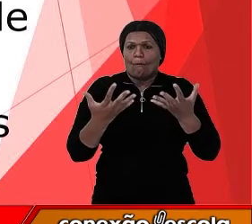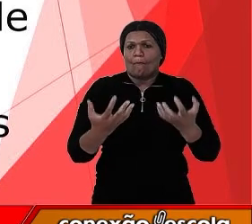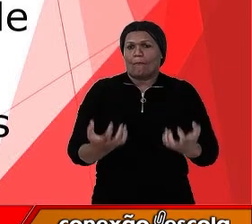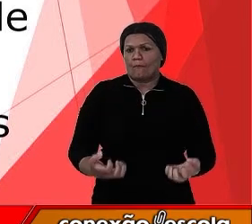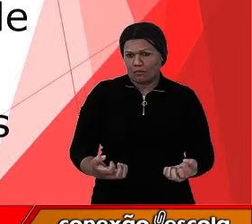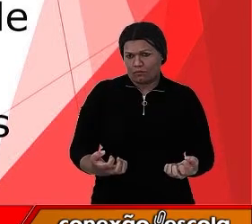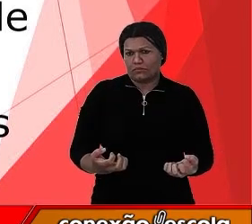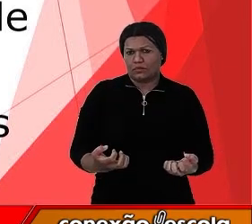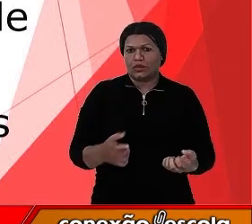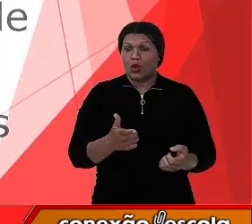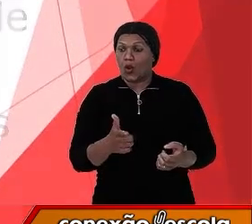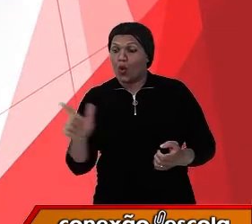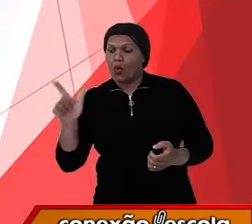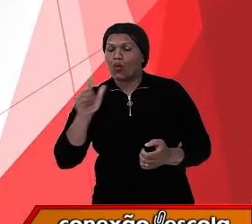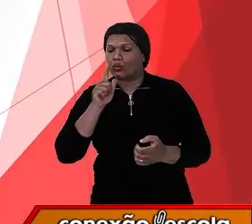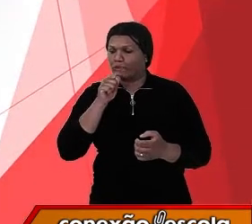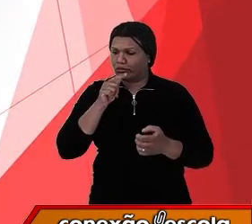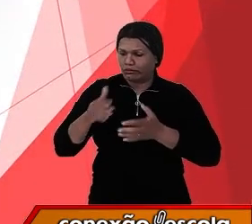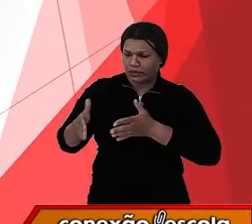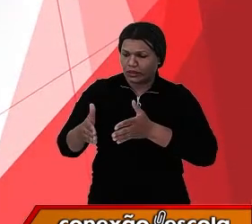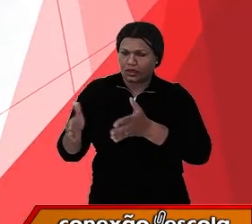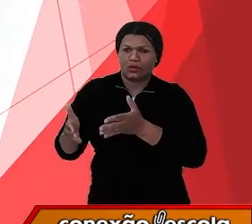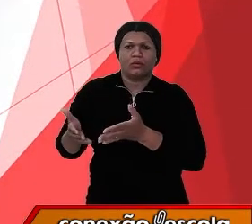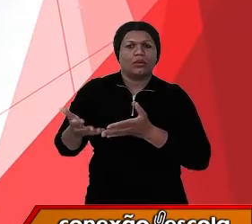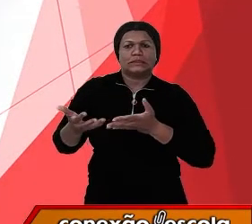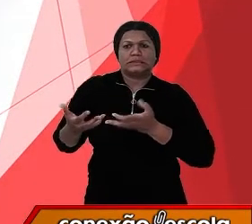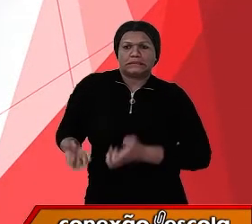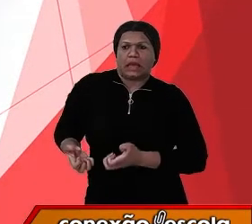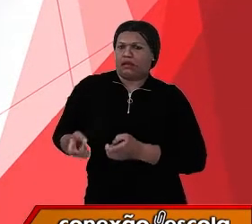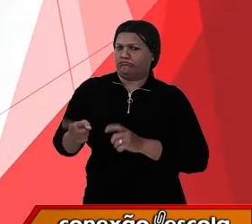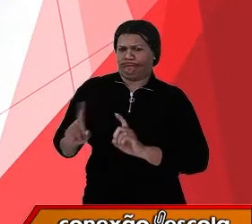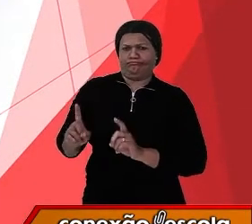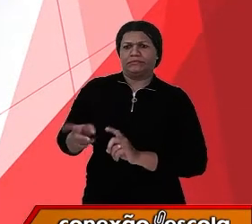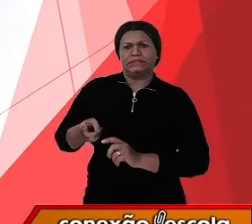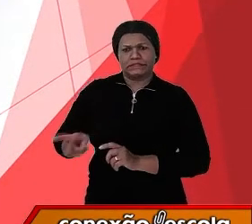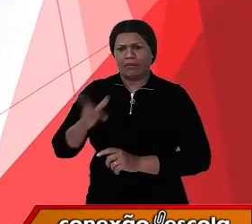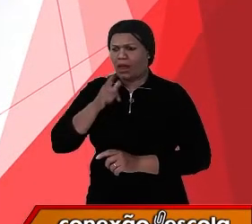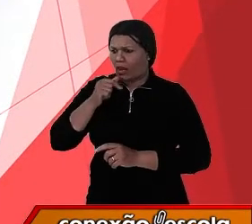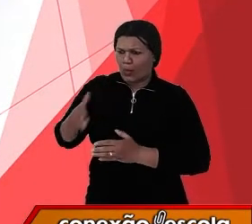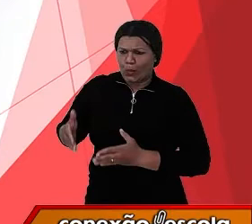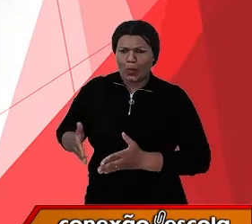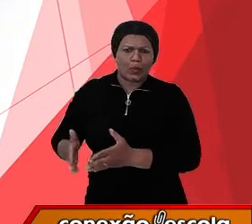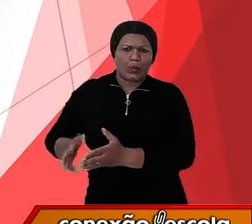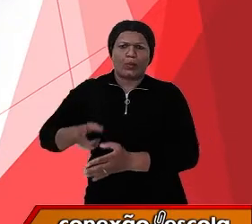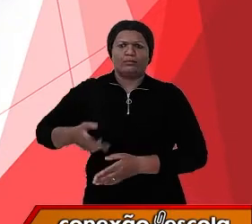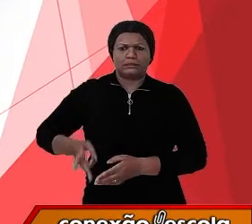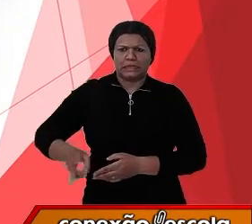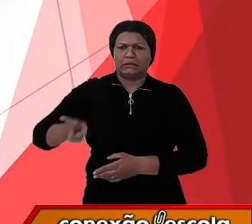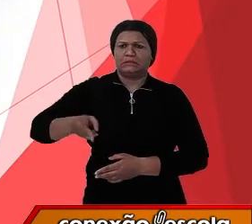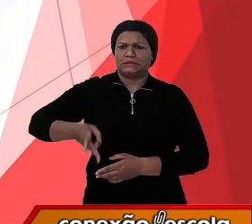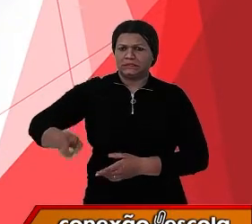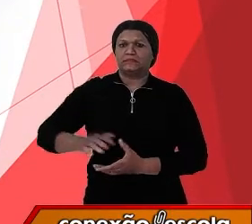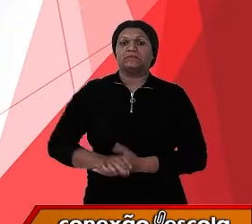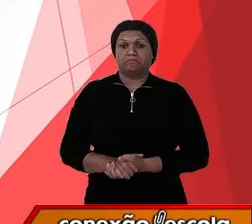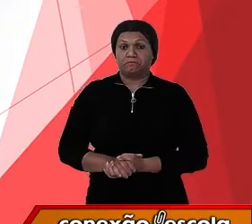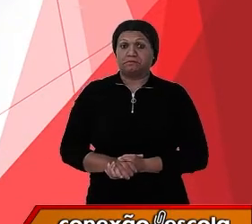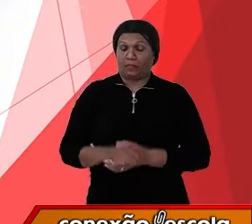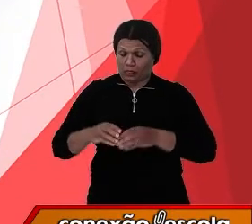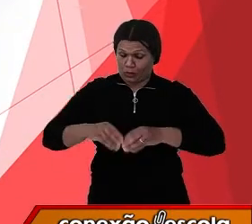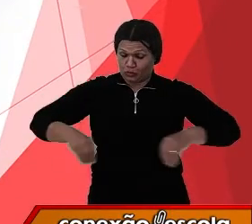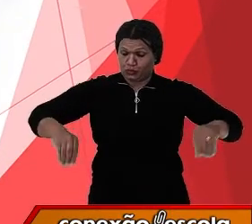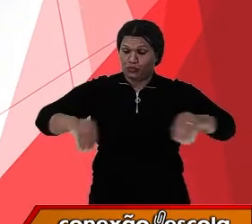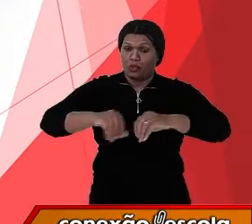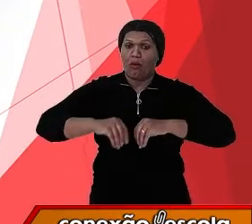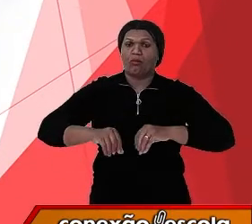perenes são aqueles rios que nunca secam mas sempre ter agulha passando lá belezinha relação ao solo nós temos um solo